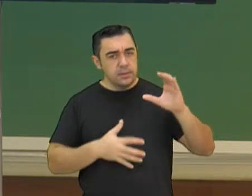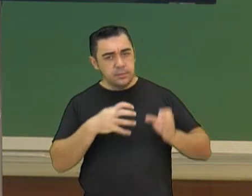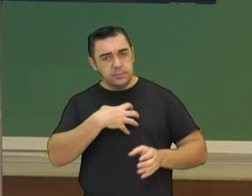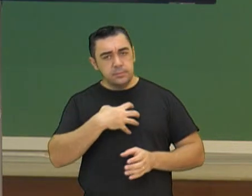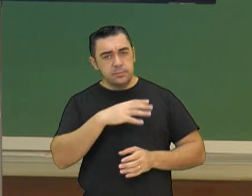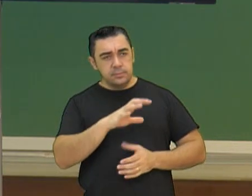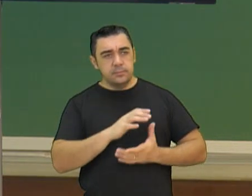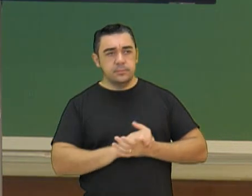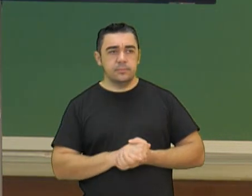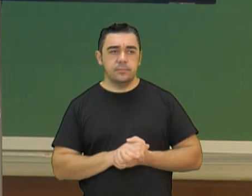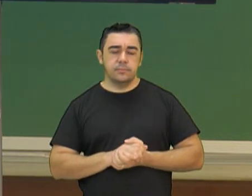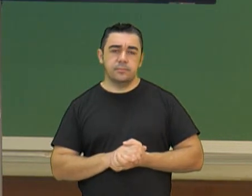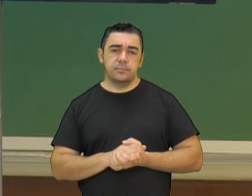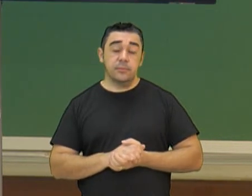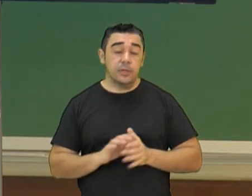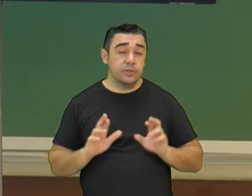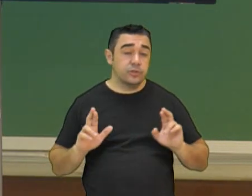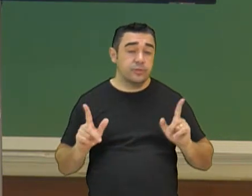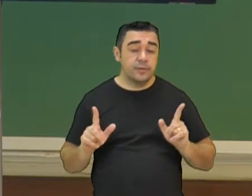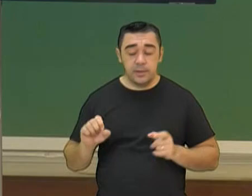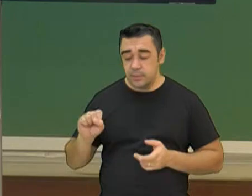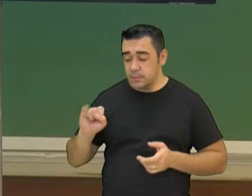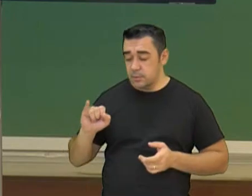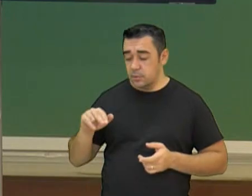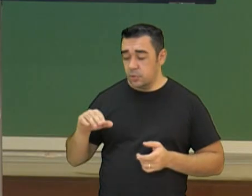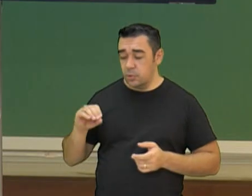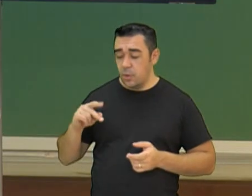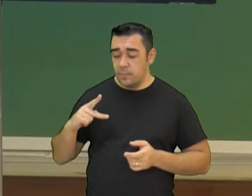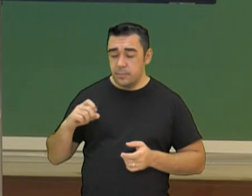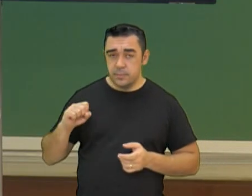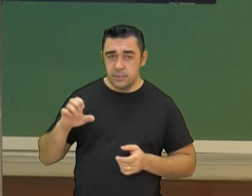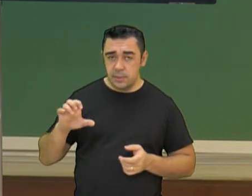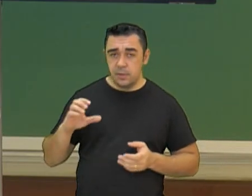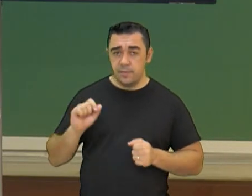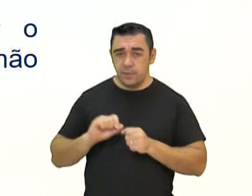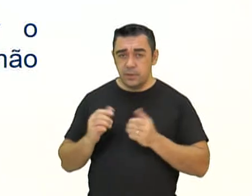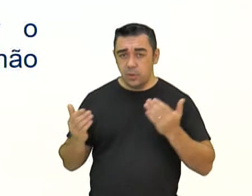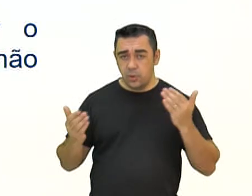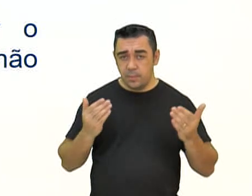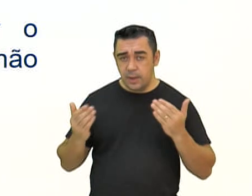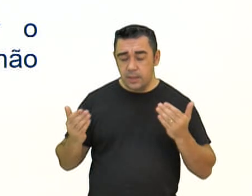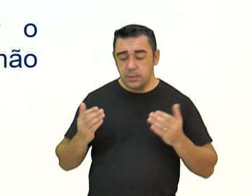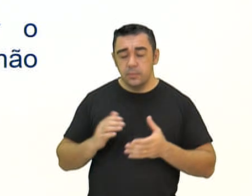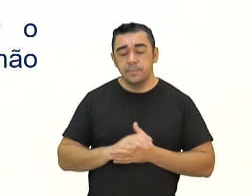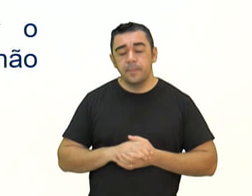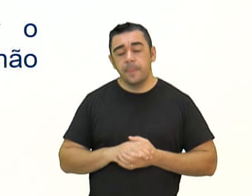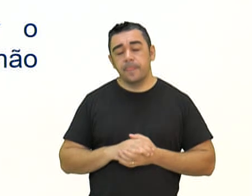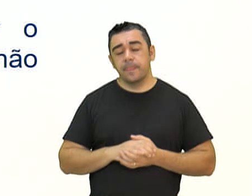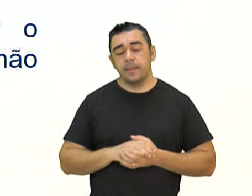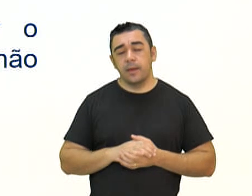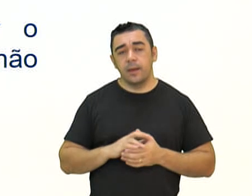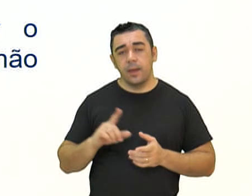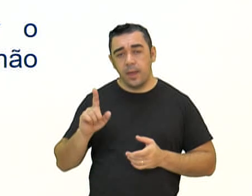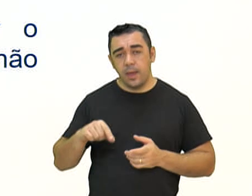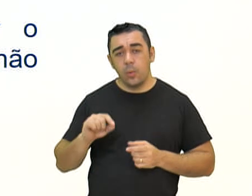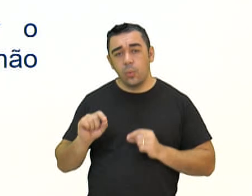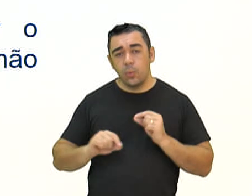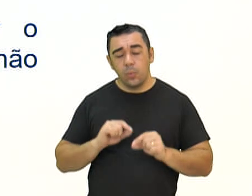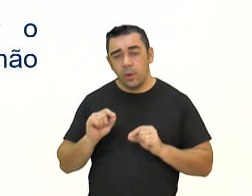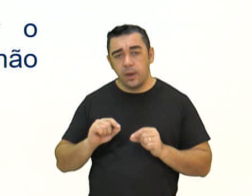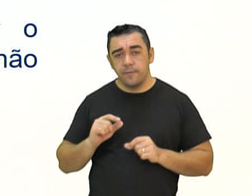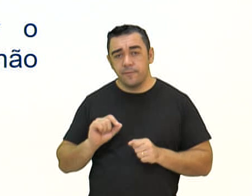aí. Já a sinopse, né, que hoje a gente está fazendo essas comparações entre resumo e sinopse, ela tem a intenção